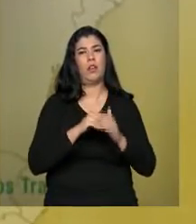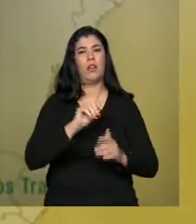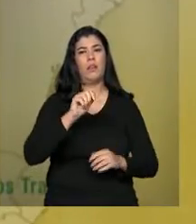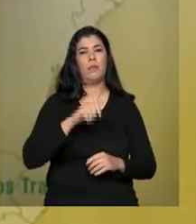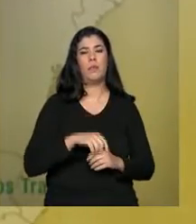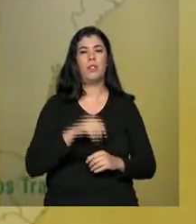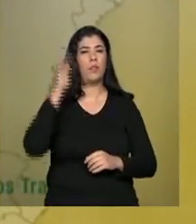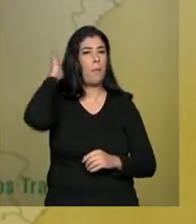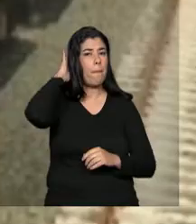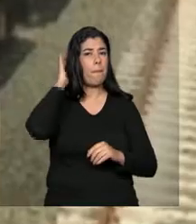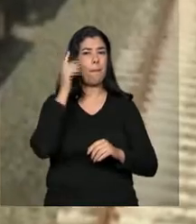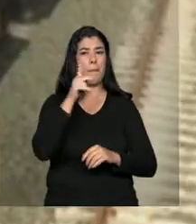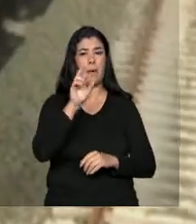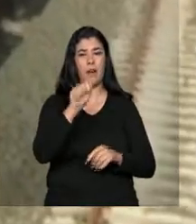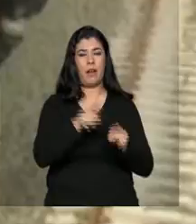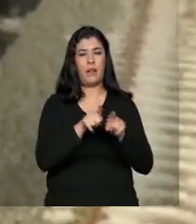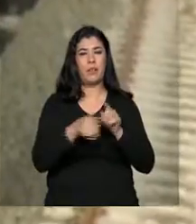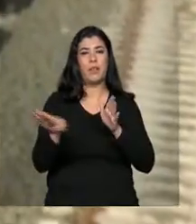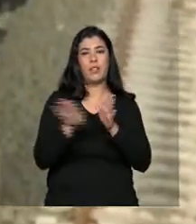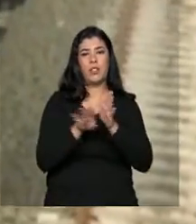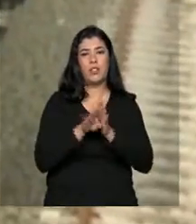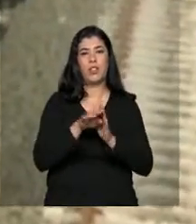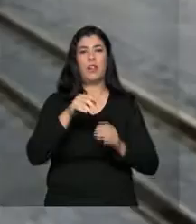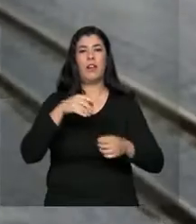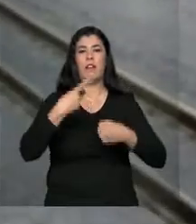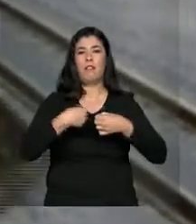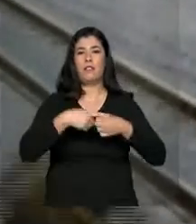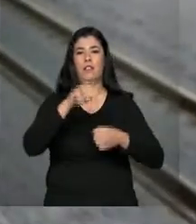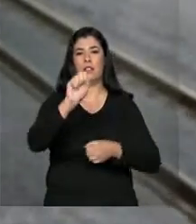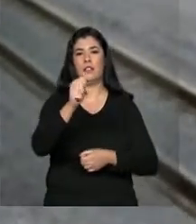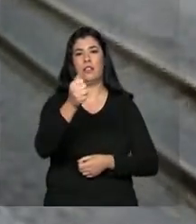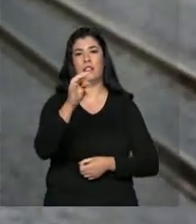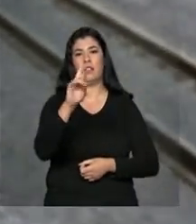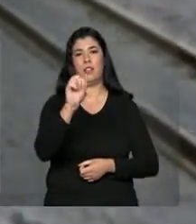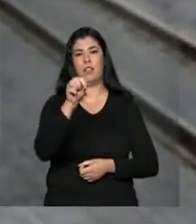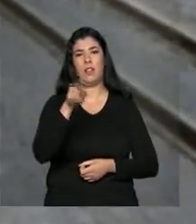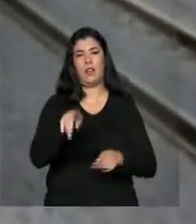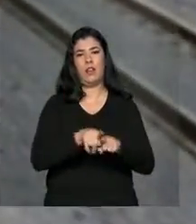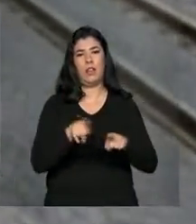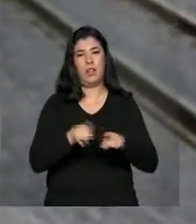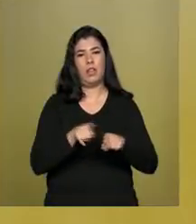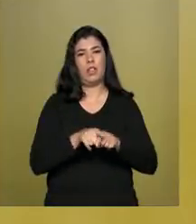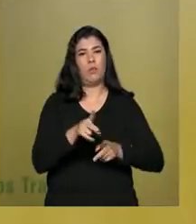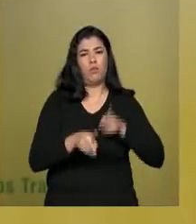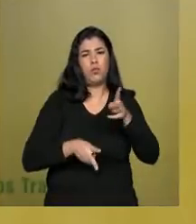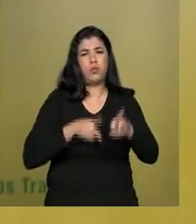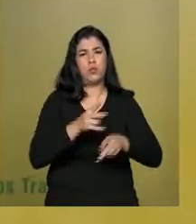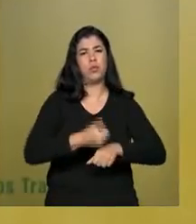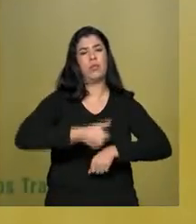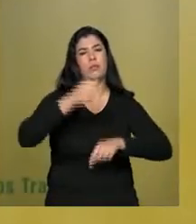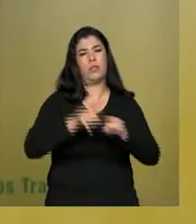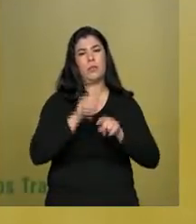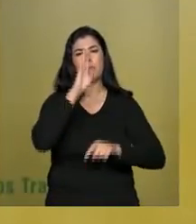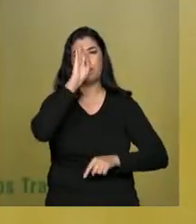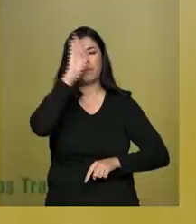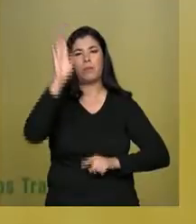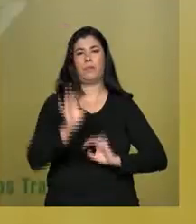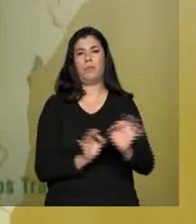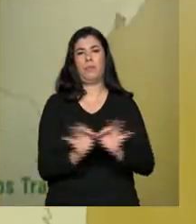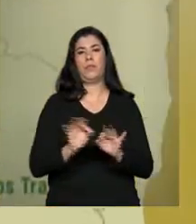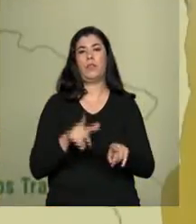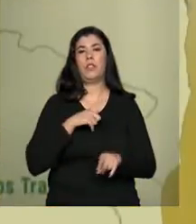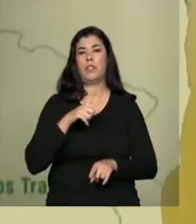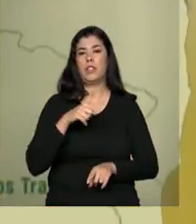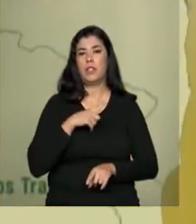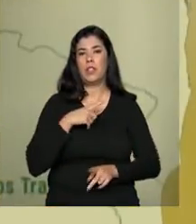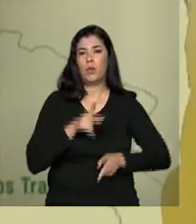vai chegar até Santarém. A malha ferroviária brasileira também vai receber investimentos. Um dos principais projetos é